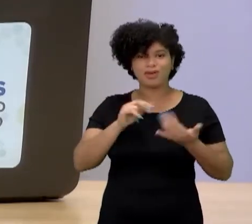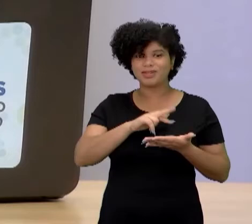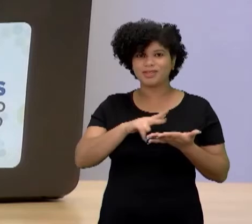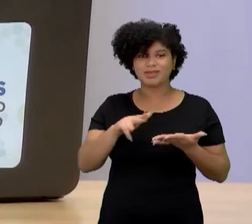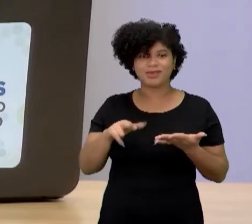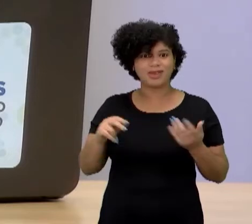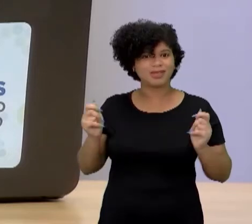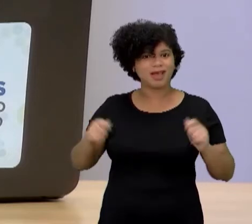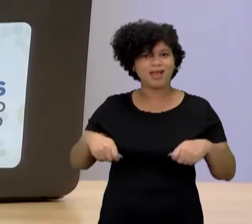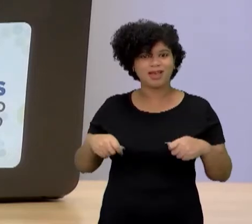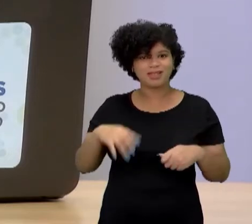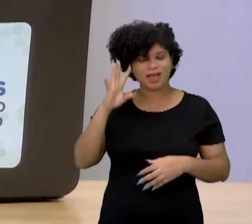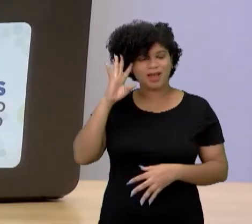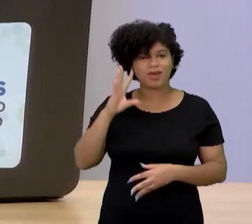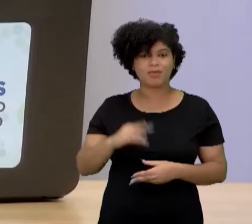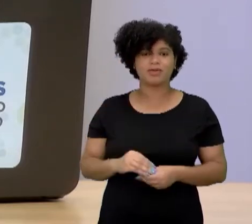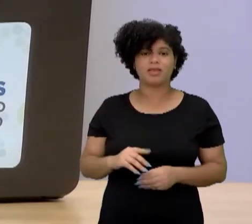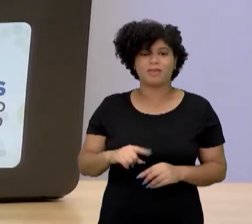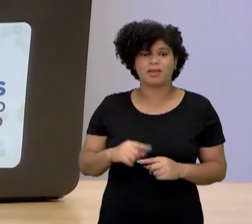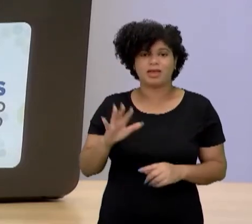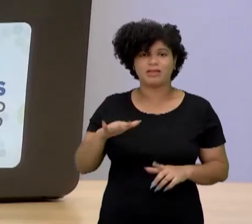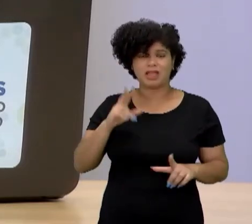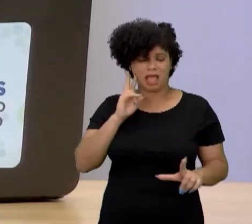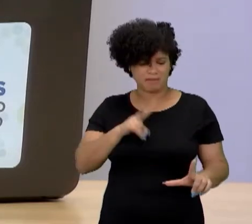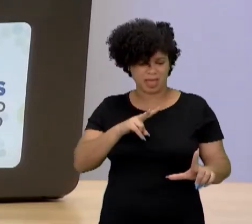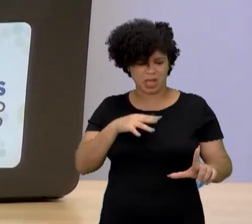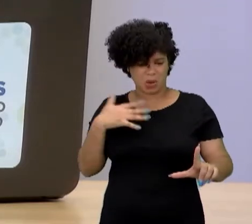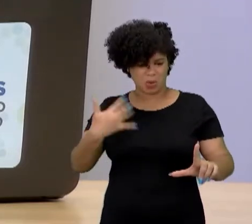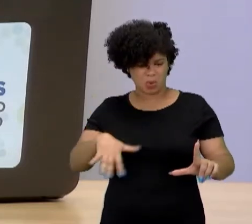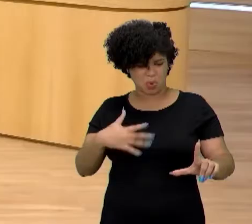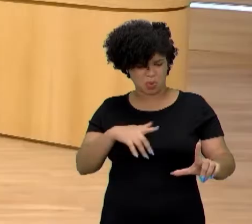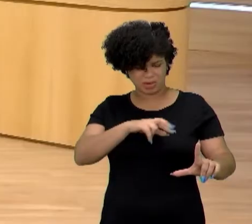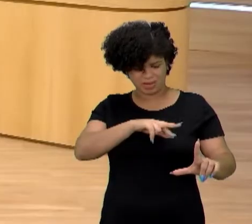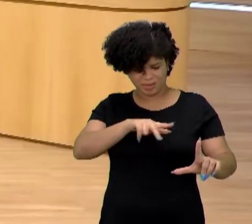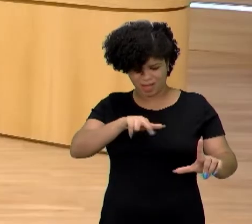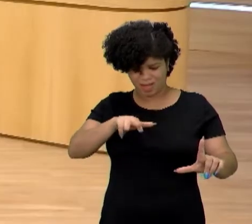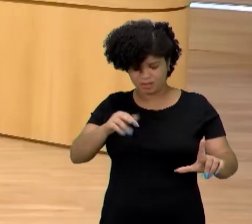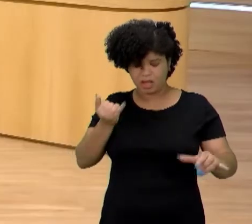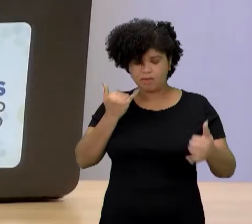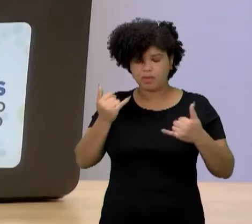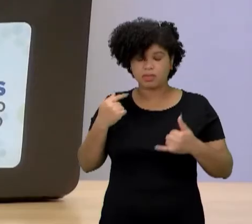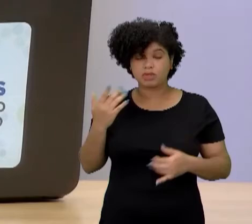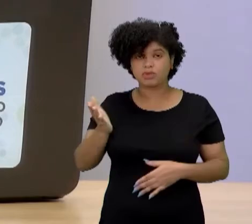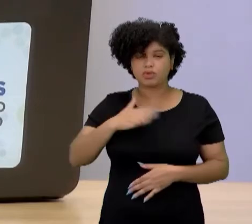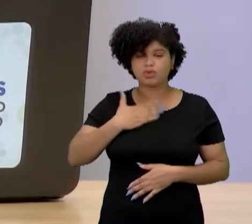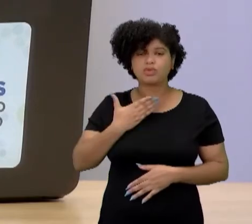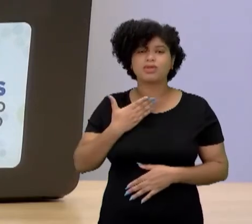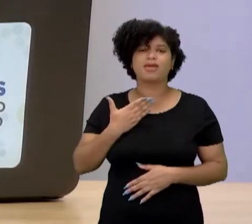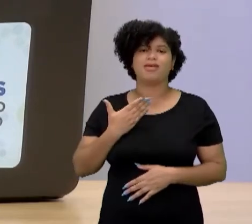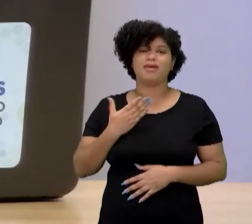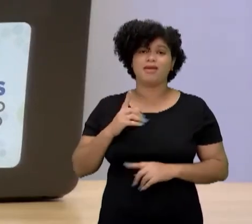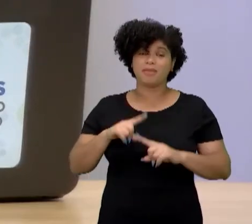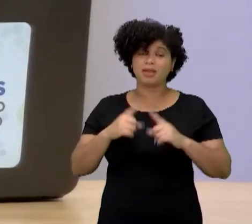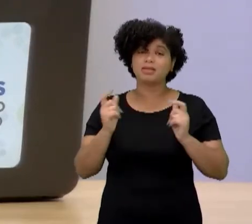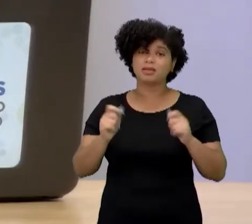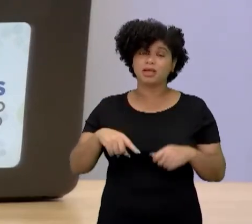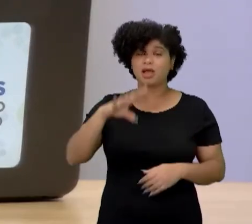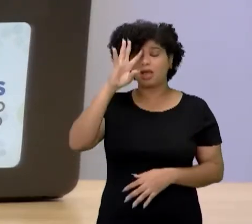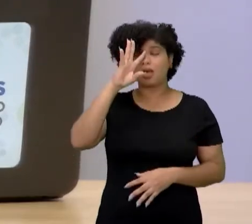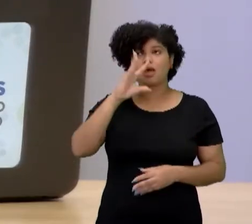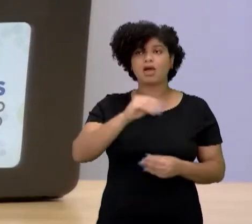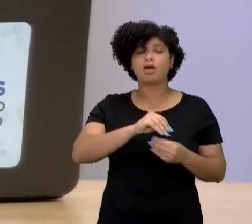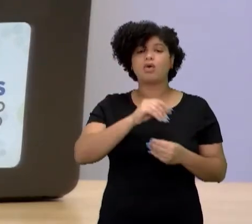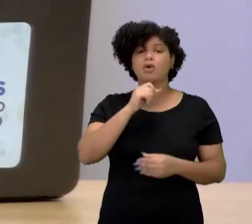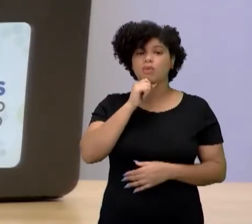precisa, né? A questão é que você olha para aquilo e fala, meu Deus, o que eu faço com tanto de informação, né? Sim. Mas você aprendendo a ler e você entendendo